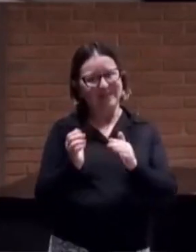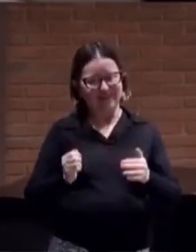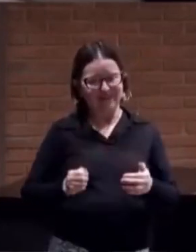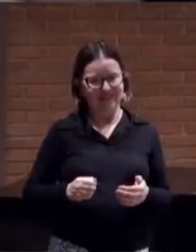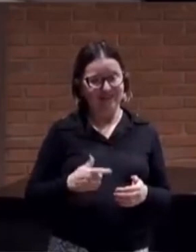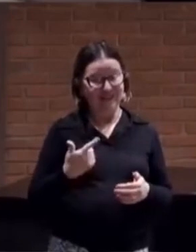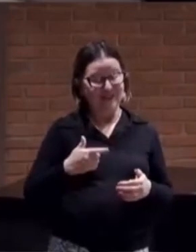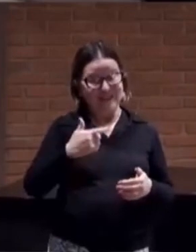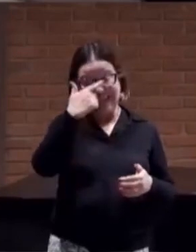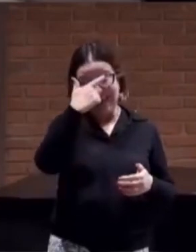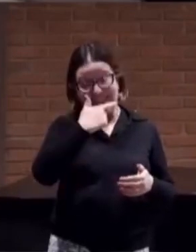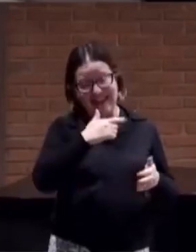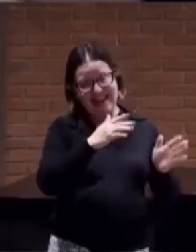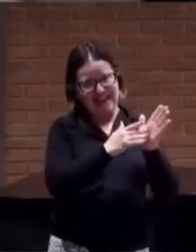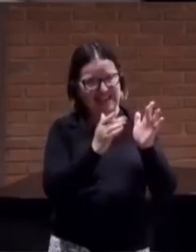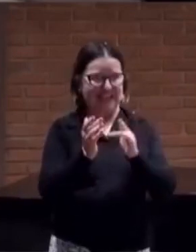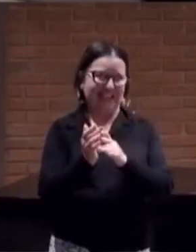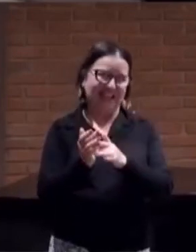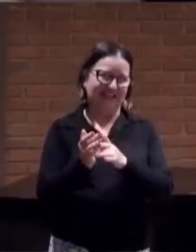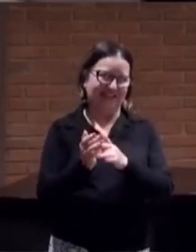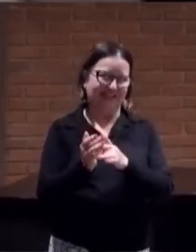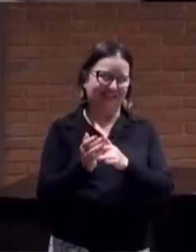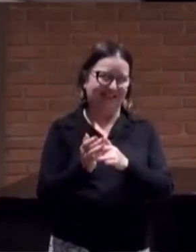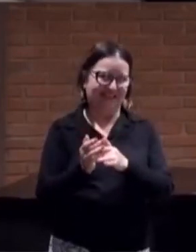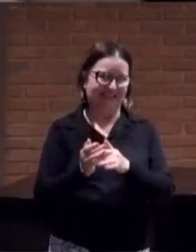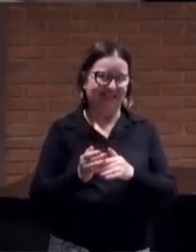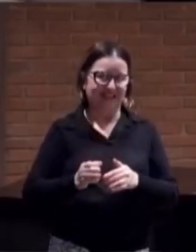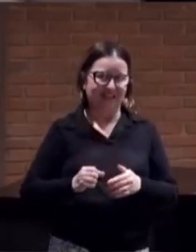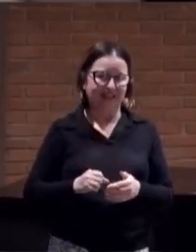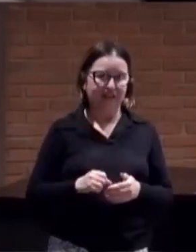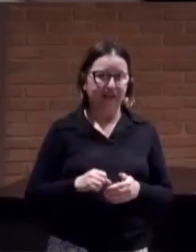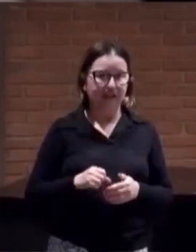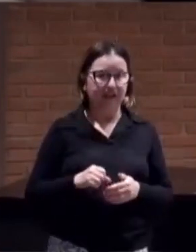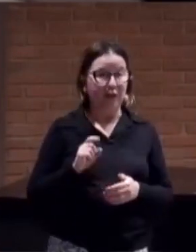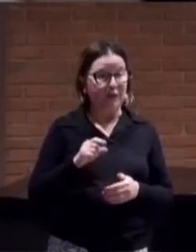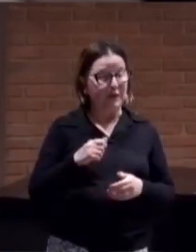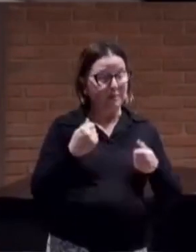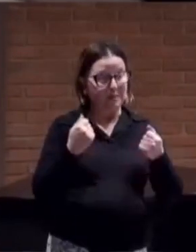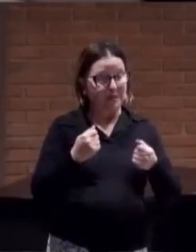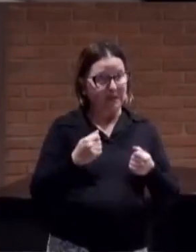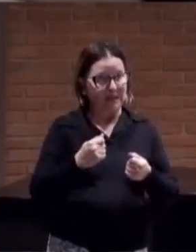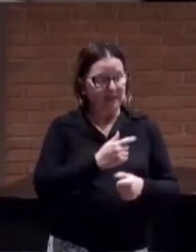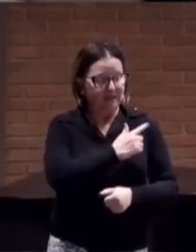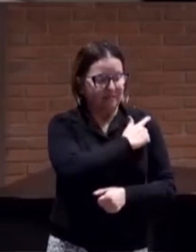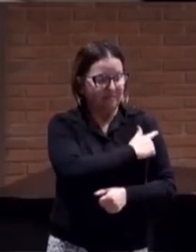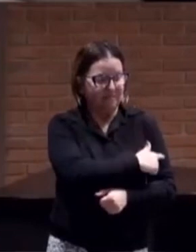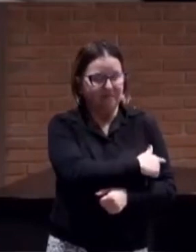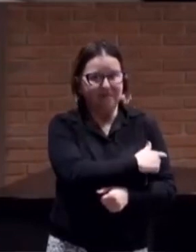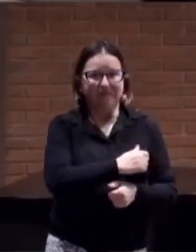Você pode discordar, mas você tem que respeitar.